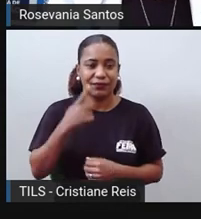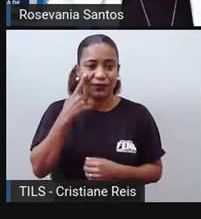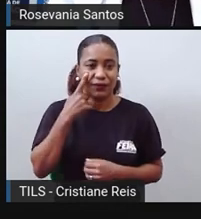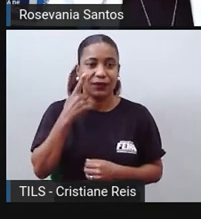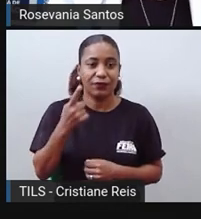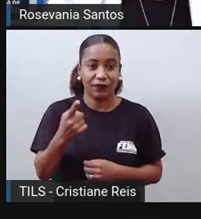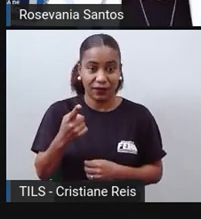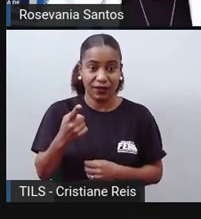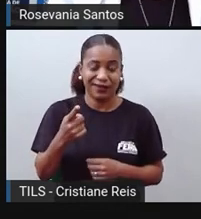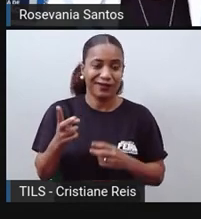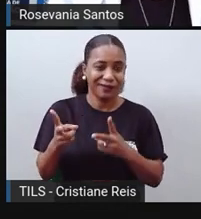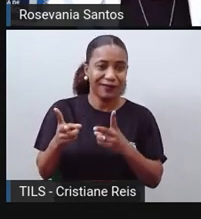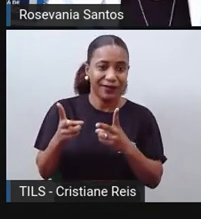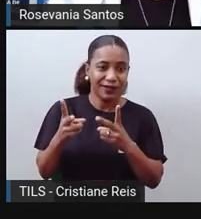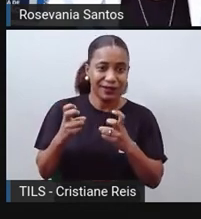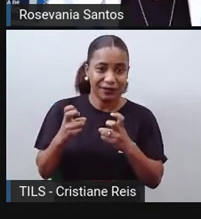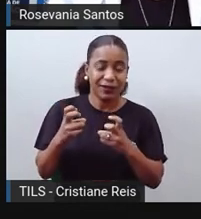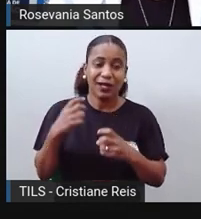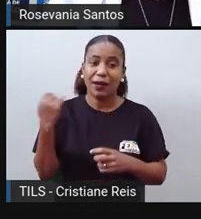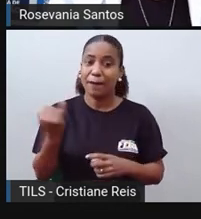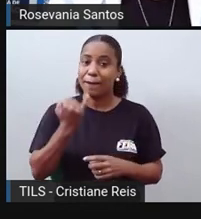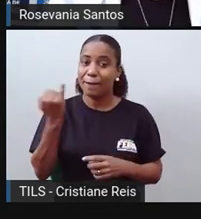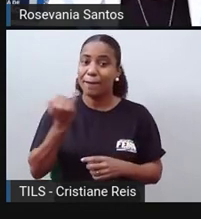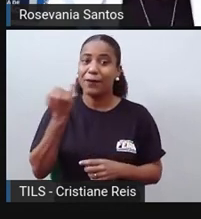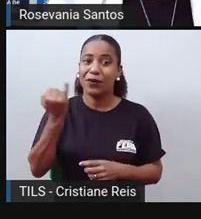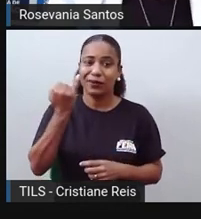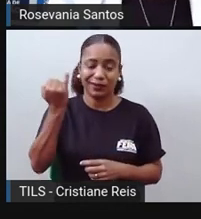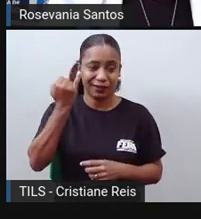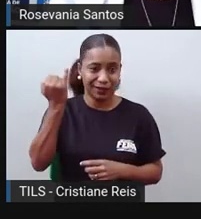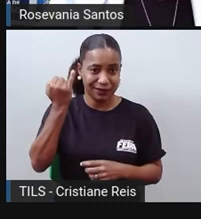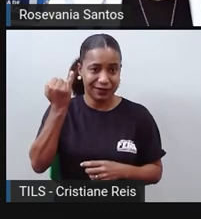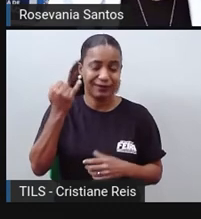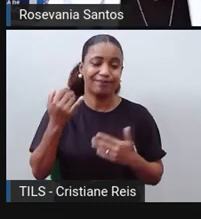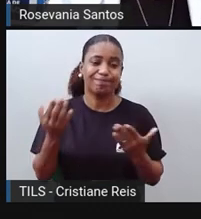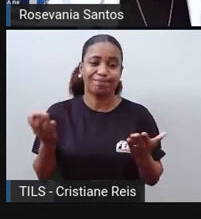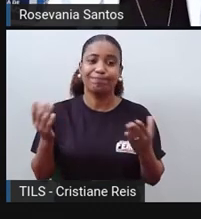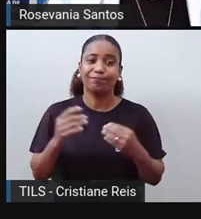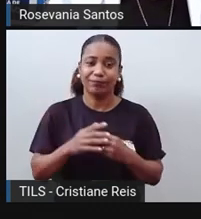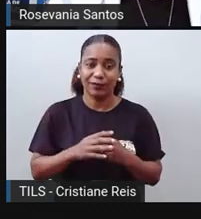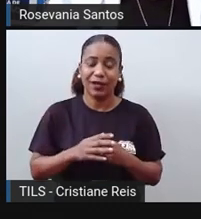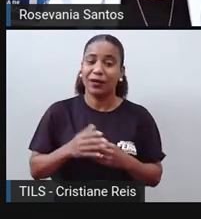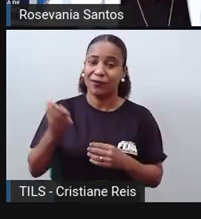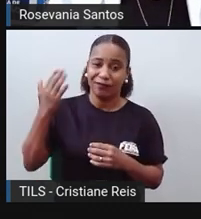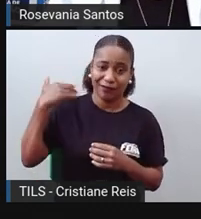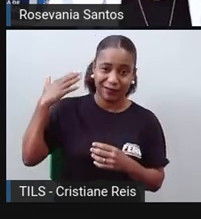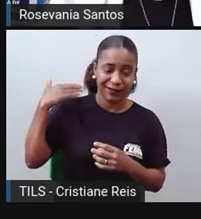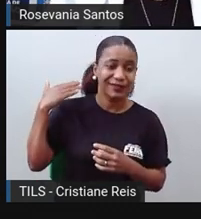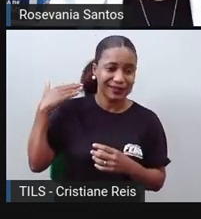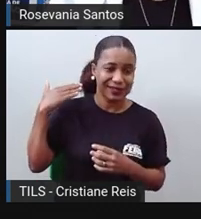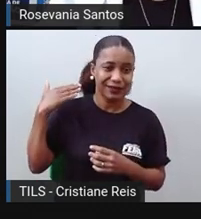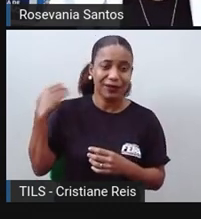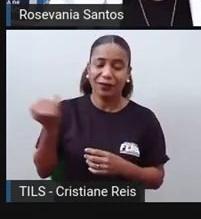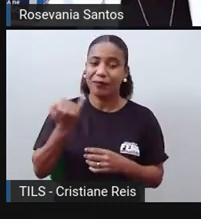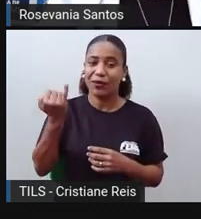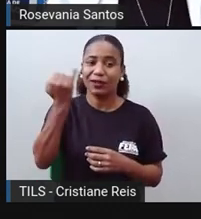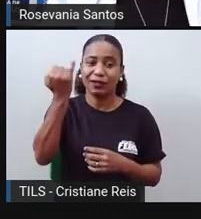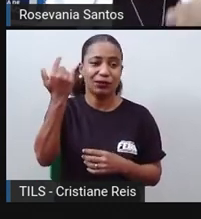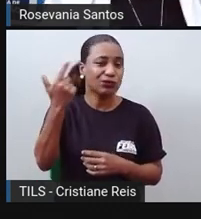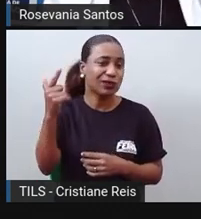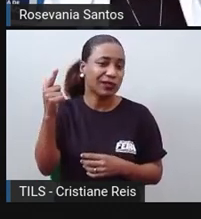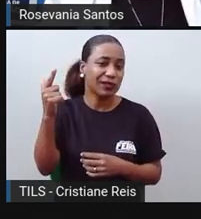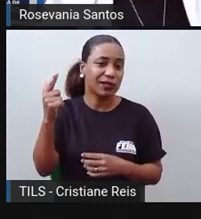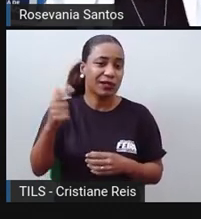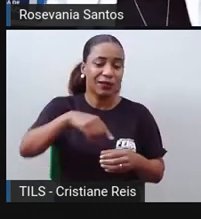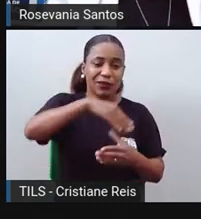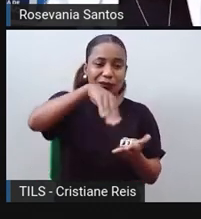vão perceber aqui que a importância que eles têm. De início, não tinha muita importância, principalmente aqui para o Oriente Médio, que, como